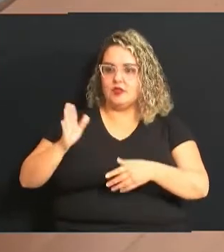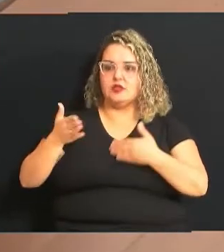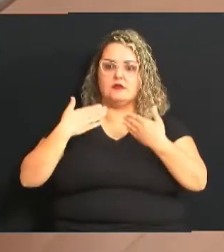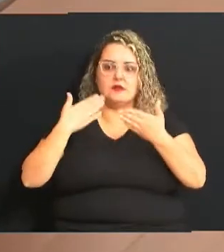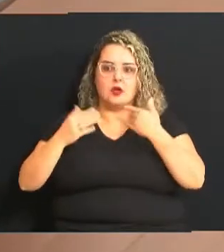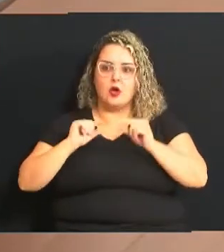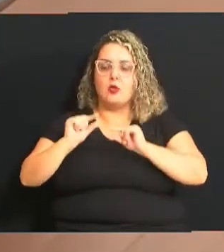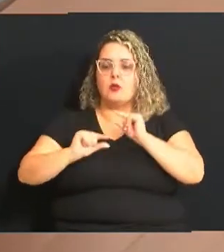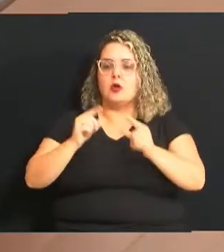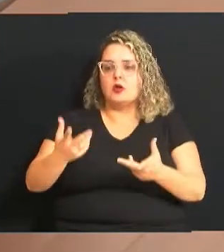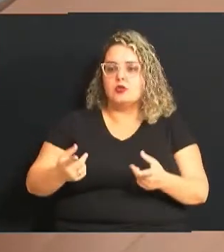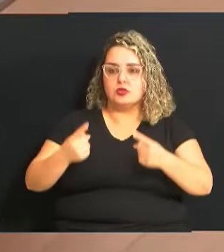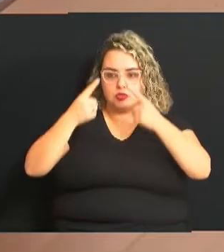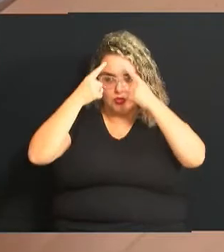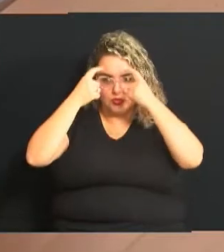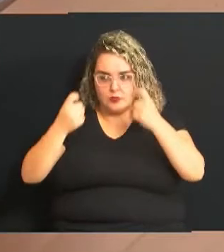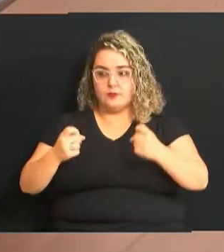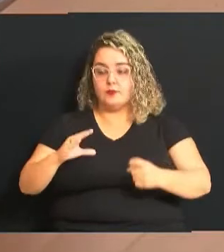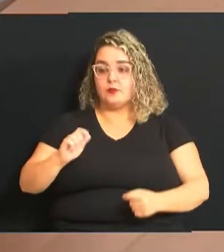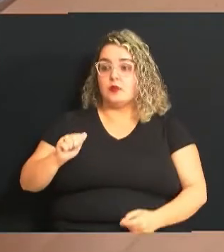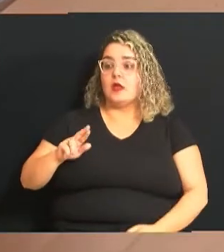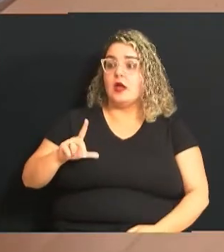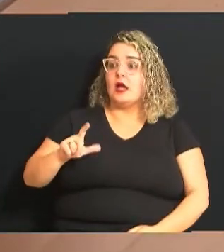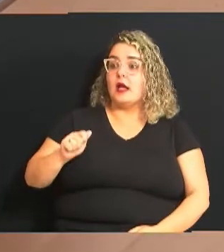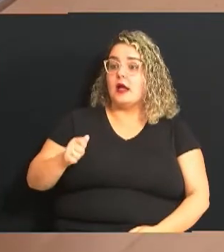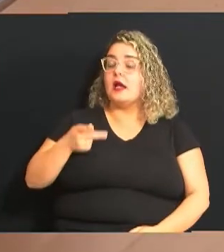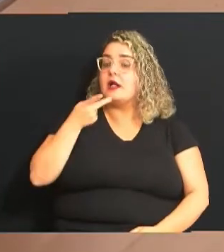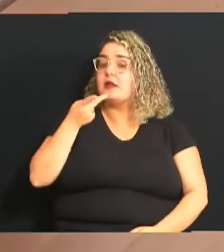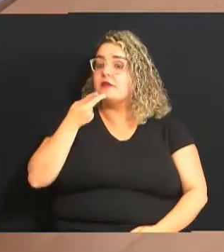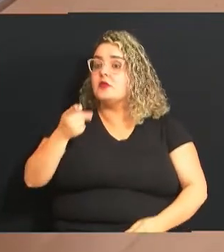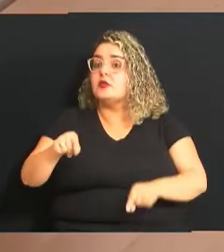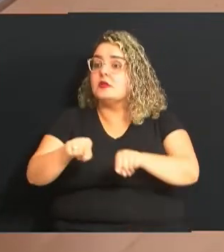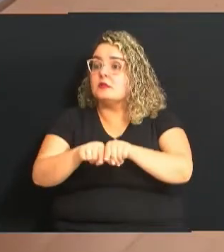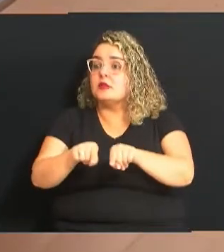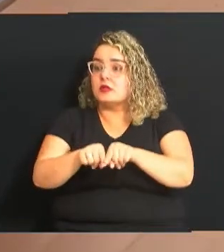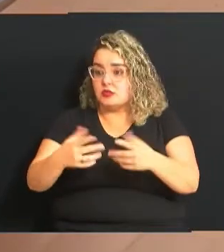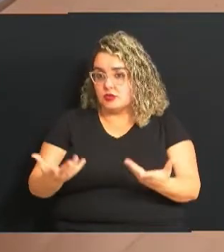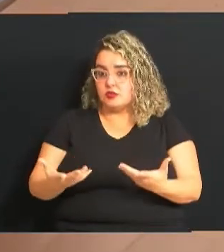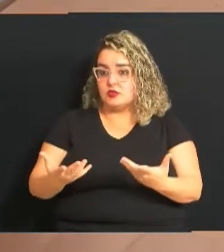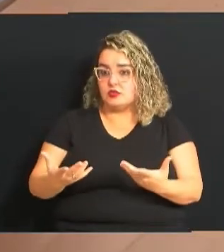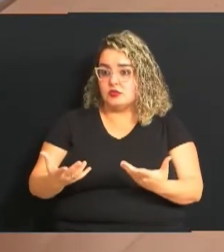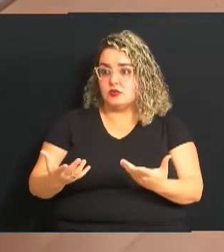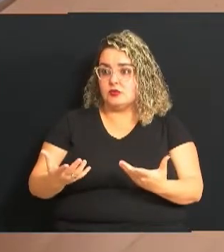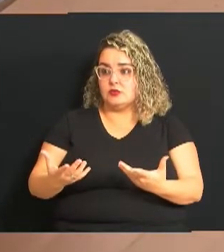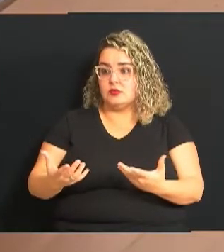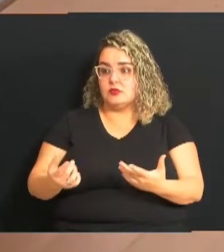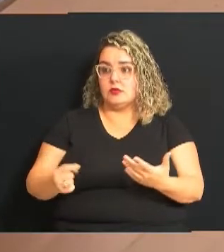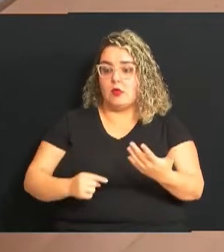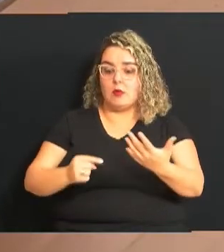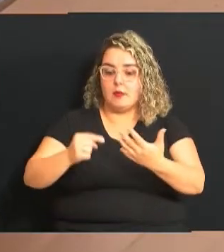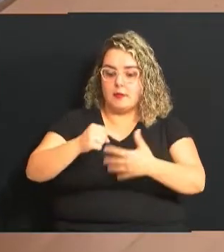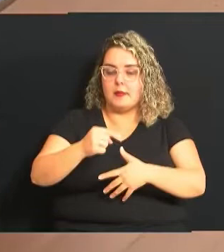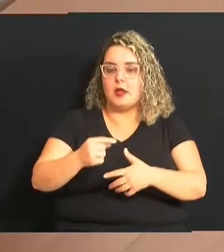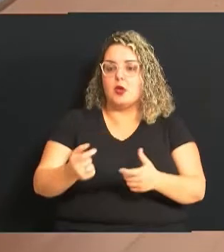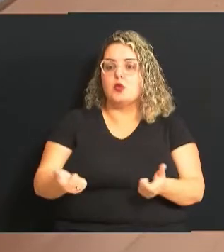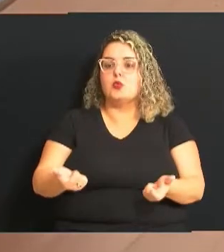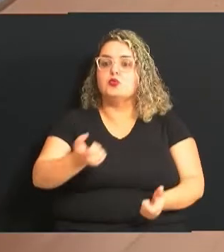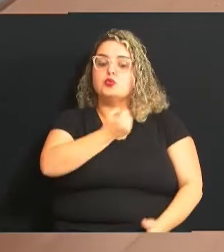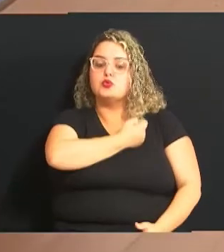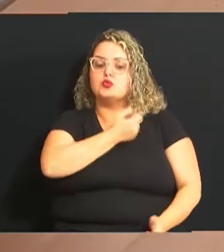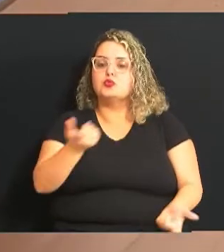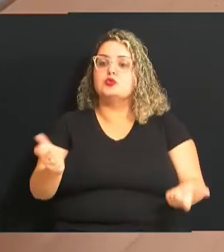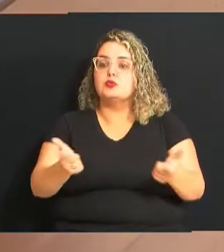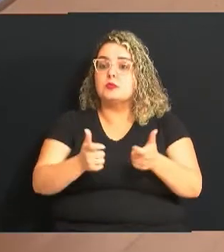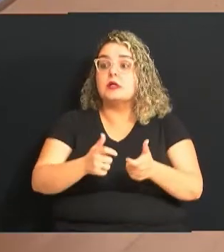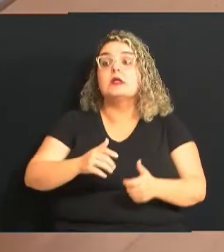sobre a questão de violência. A Carla mencionou que, inclusive, apesar do SIS-9 apontar queda nos números, a gente sabe que